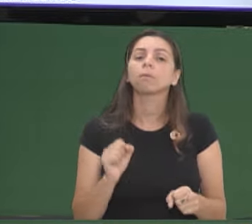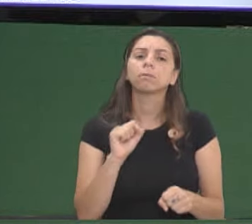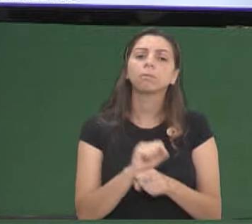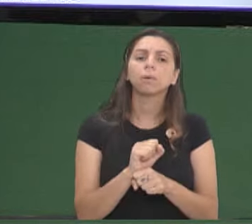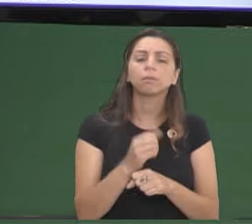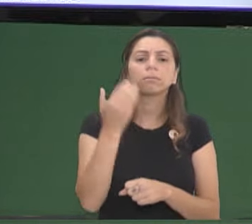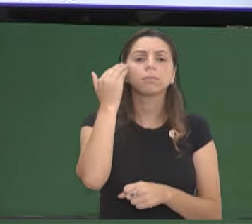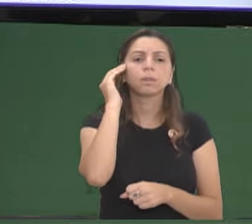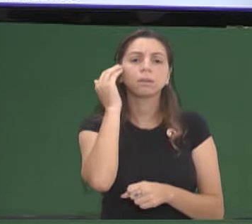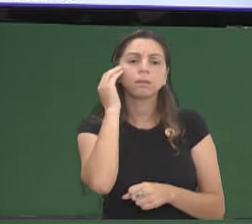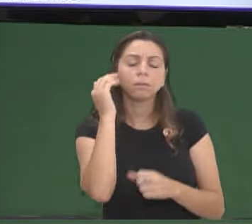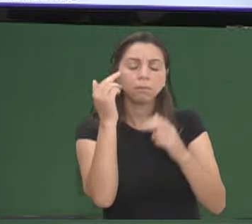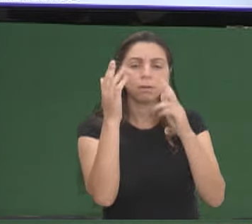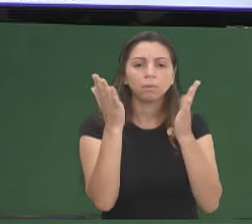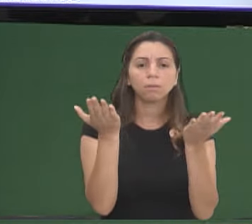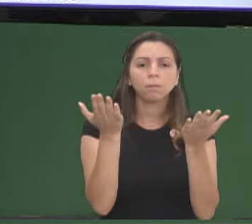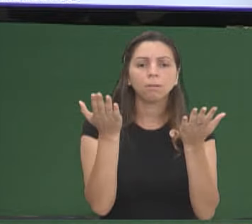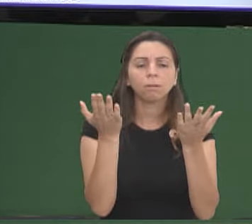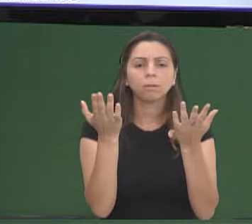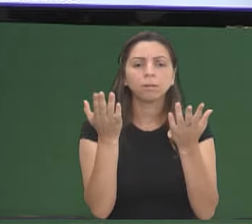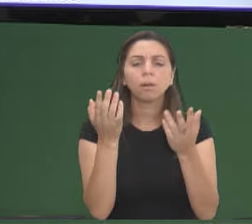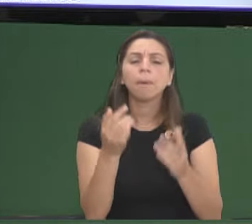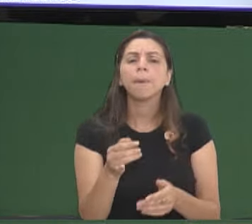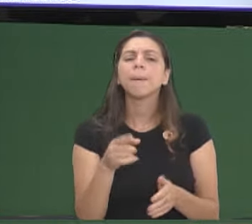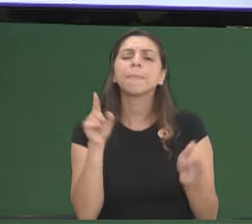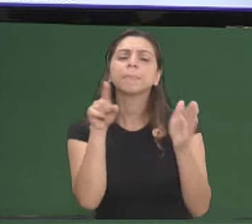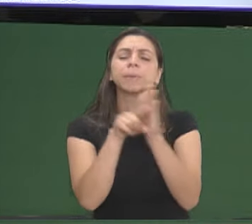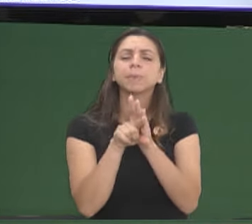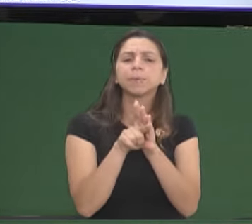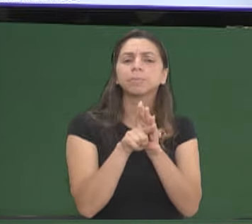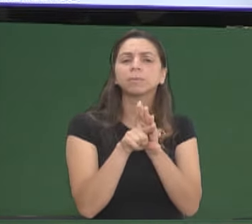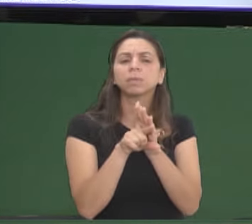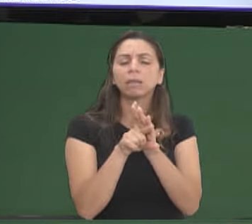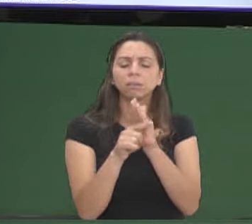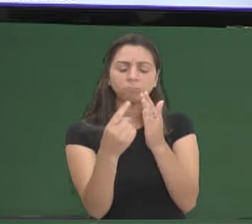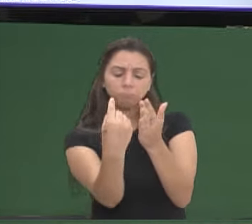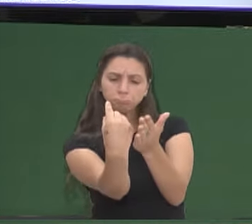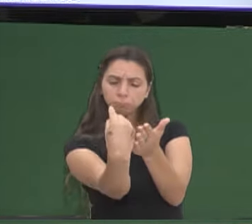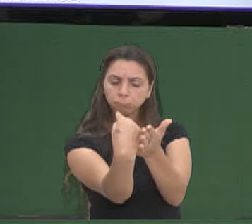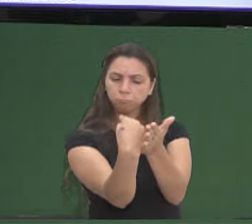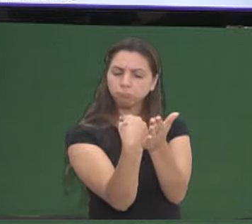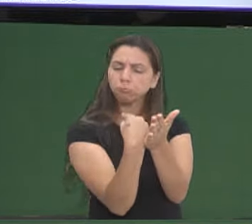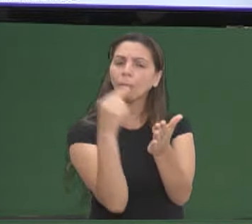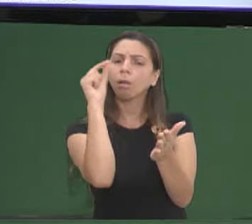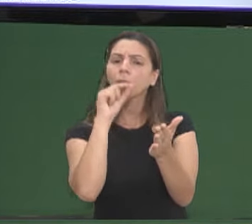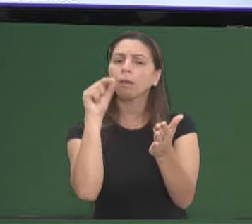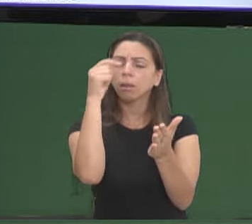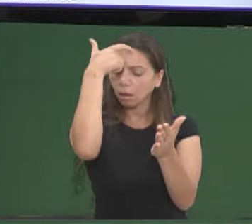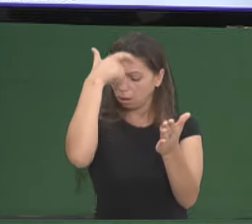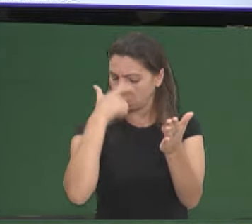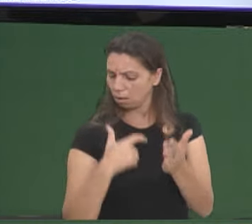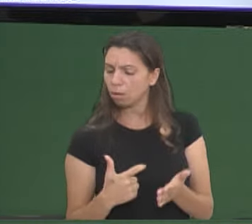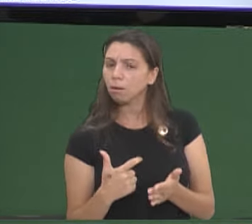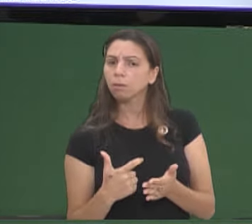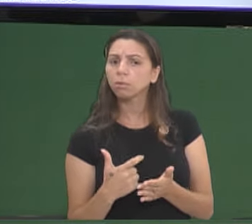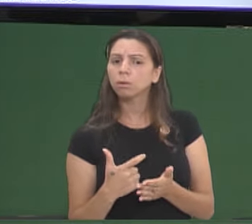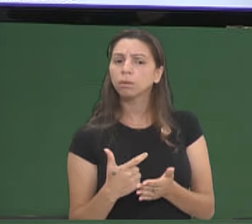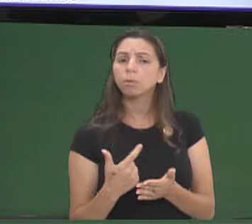para interiorizar, para ver, peraí, quem sou eu realmente? Qual é a minha identidade no mundo, no planeta? Né? O que eu estou fazendo